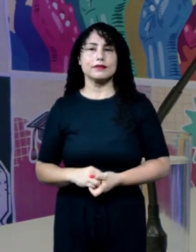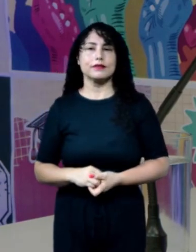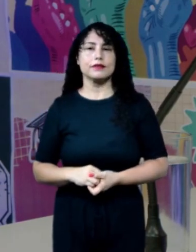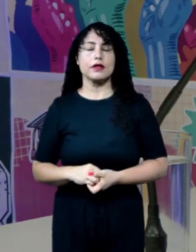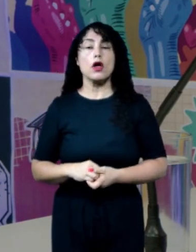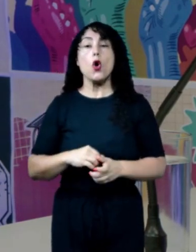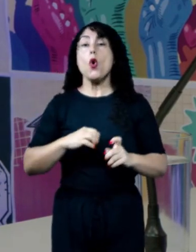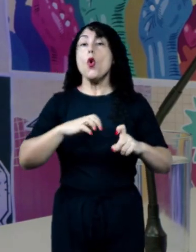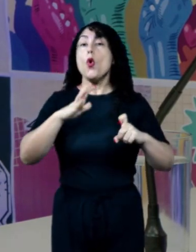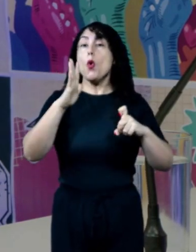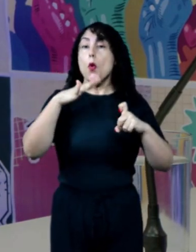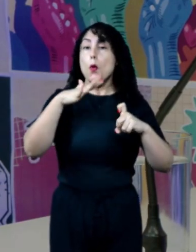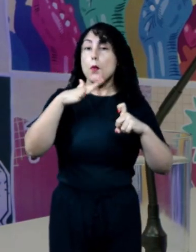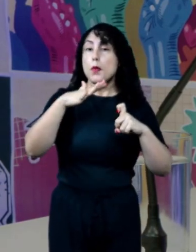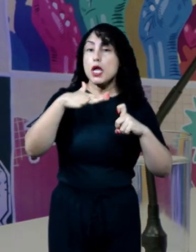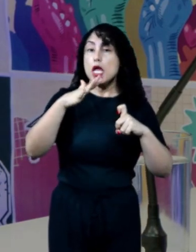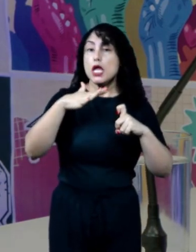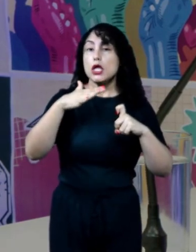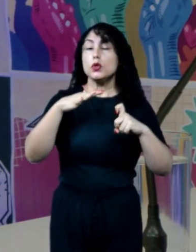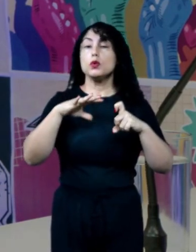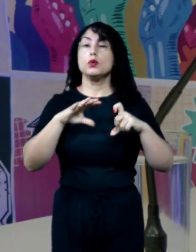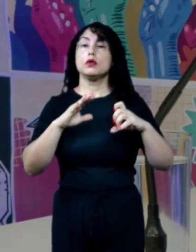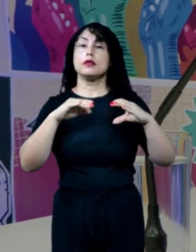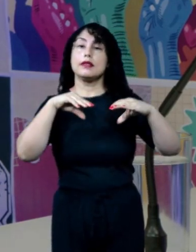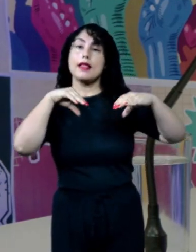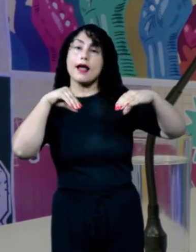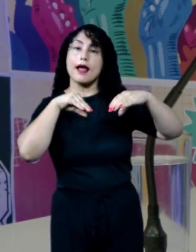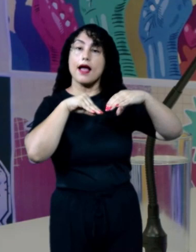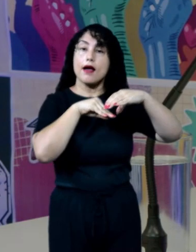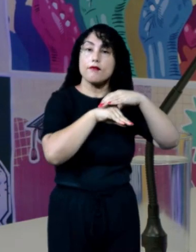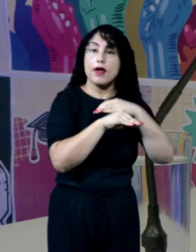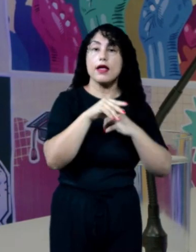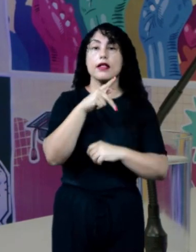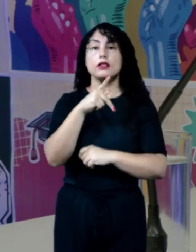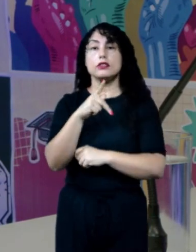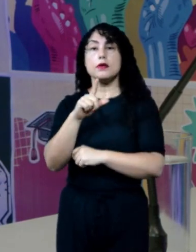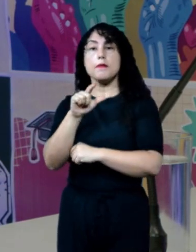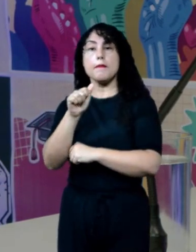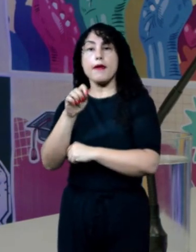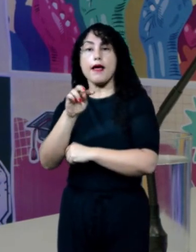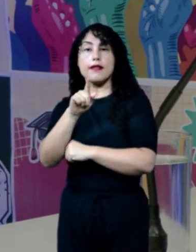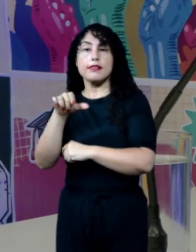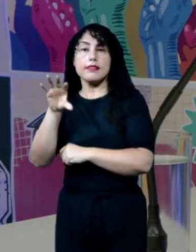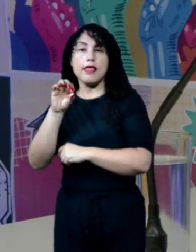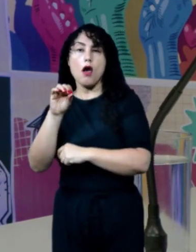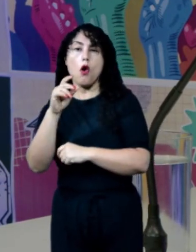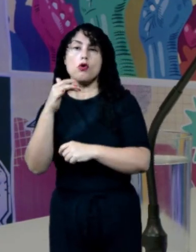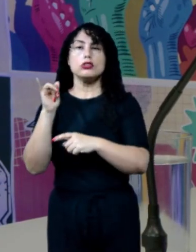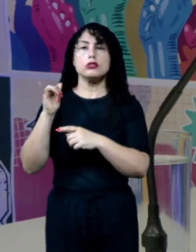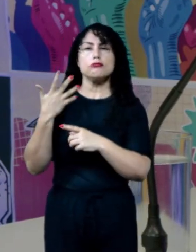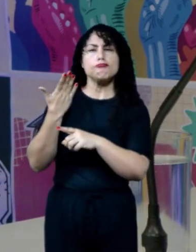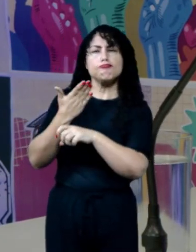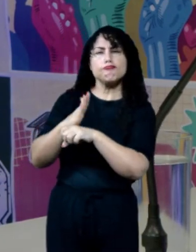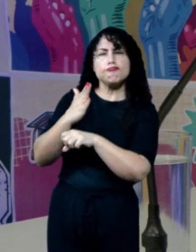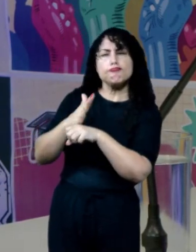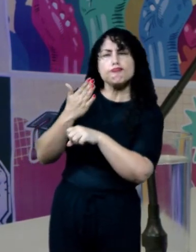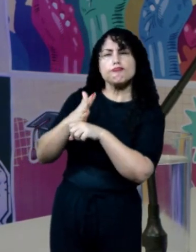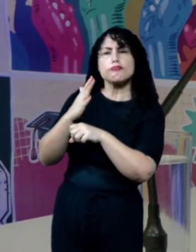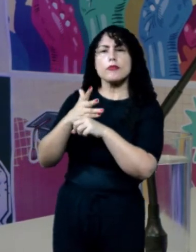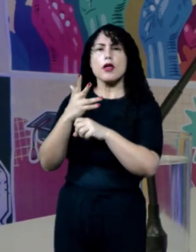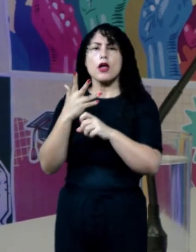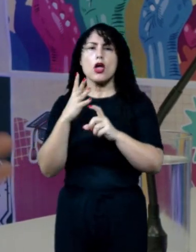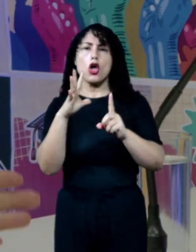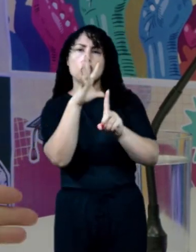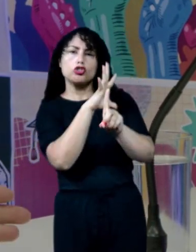mito milenar do mito da caverna, né, de Platão, em que tinha lá pessoas simulando uma realidade, né, com as sombras